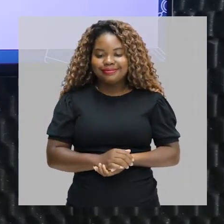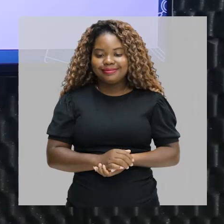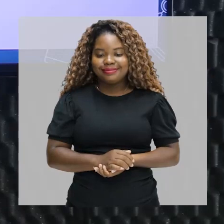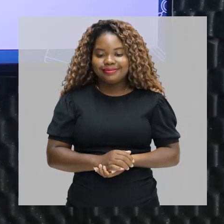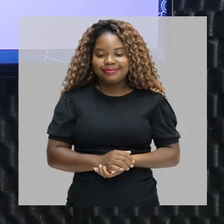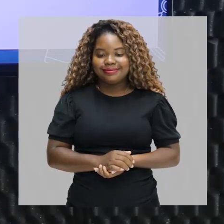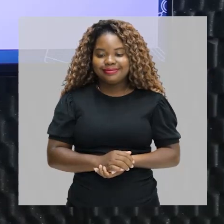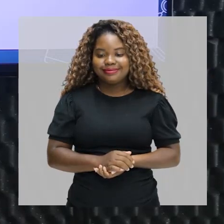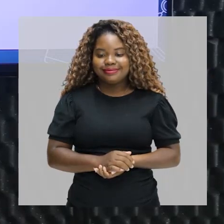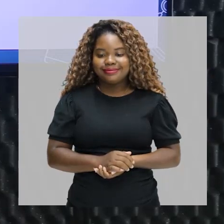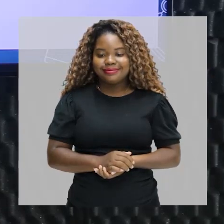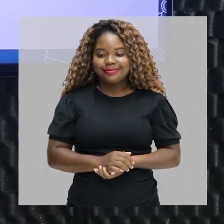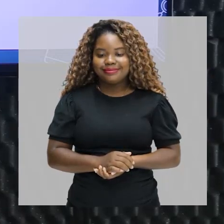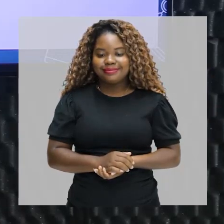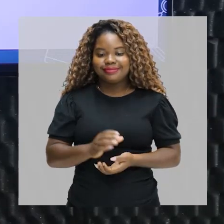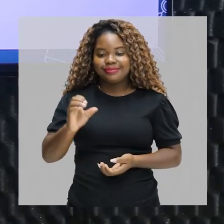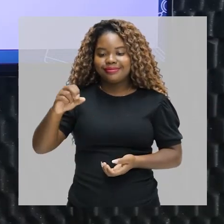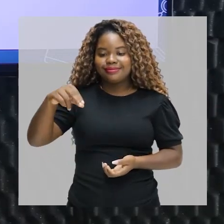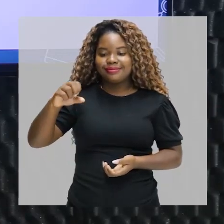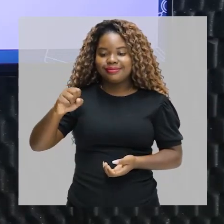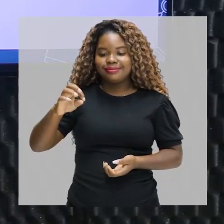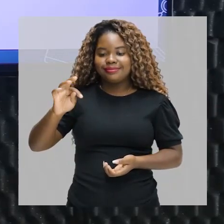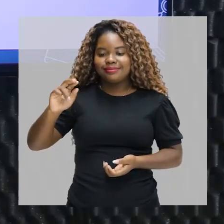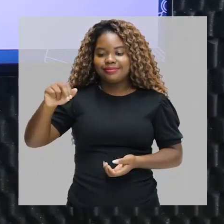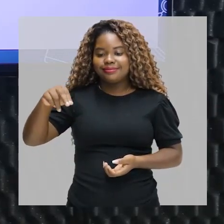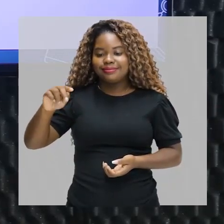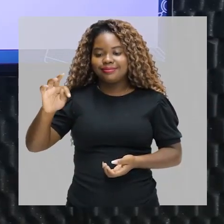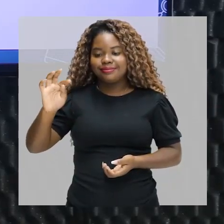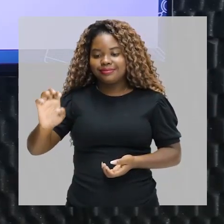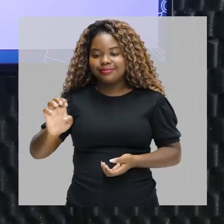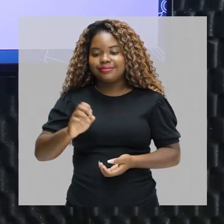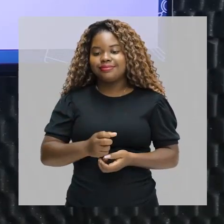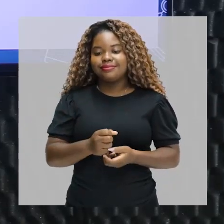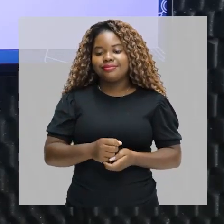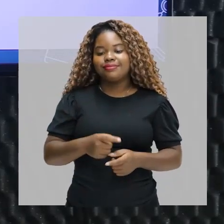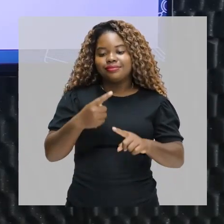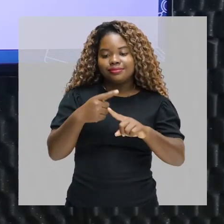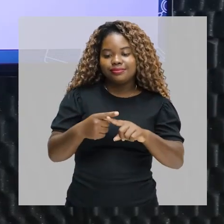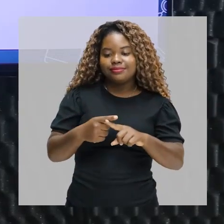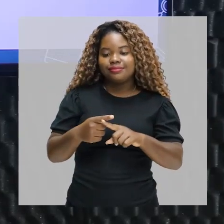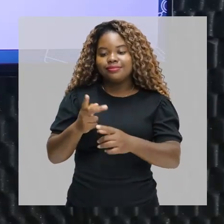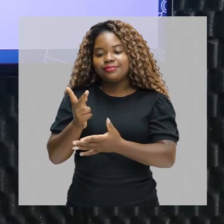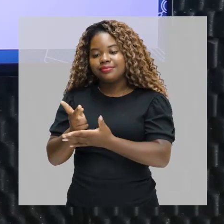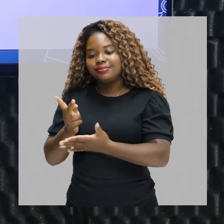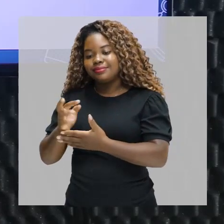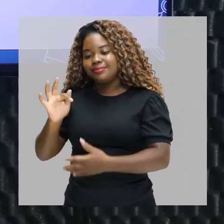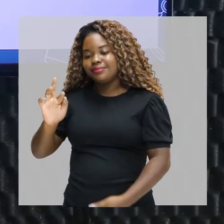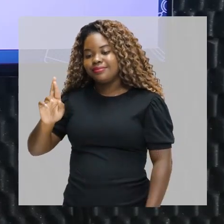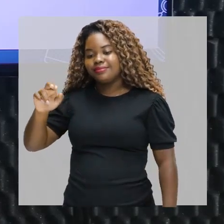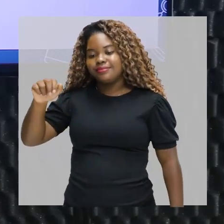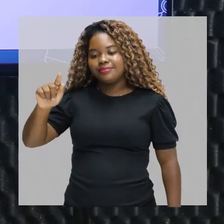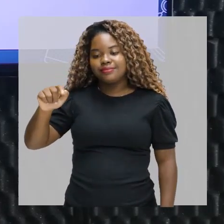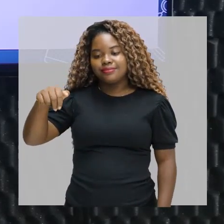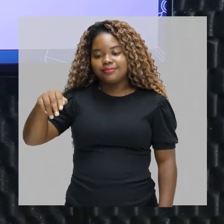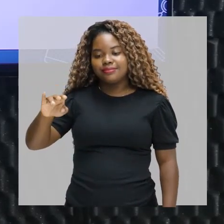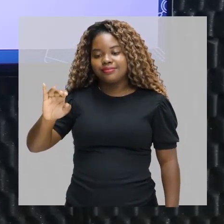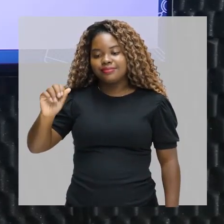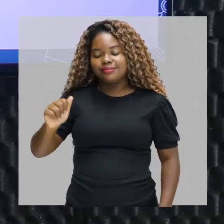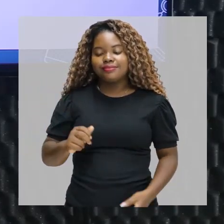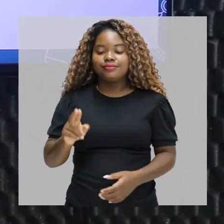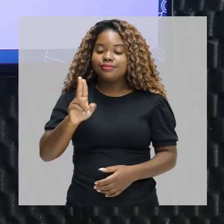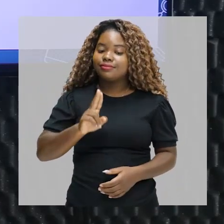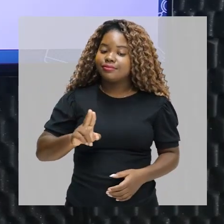pela constante de Planck, que nós chamamos, que é o H, multiplicado por uma frequência, tá ok? Utilizando isso